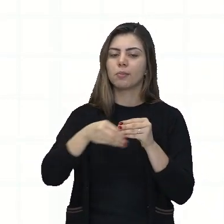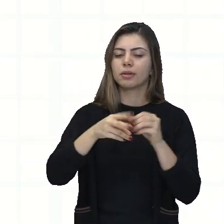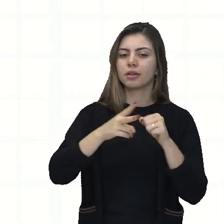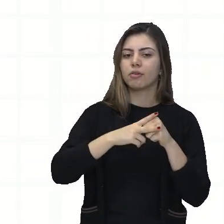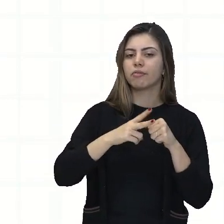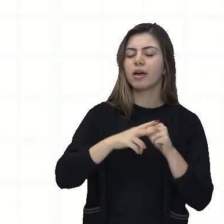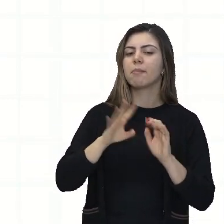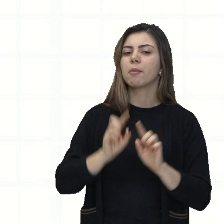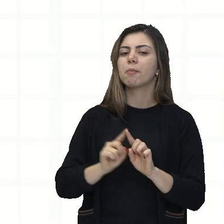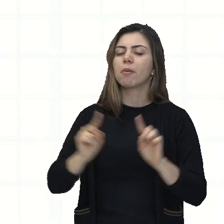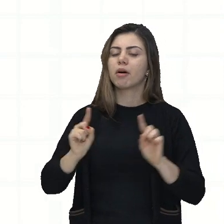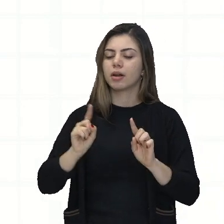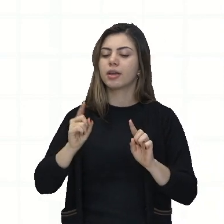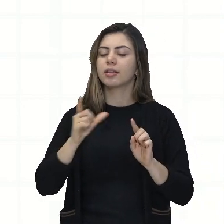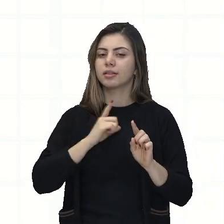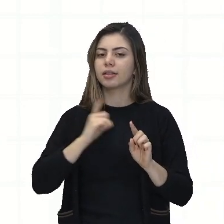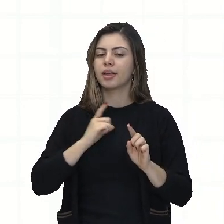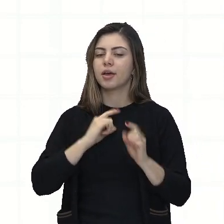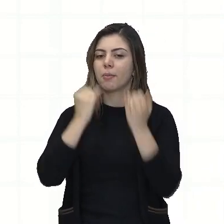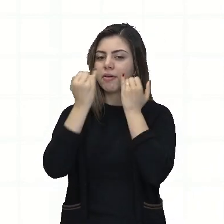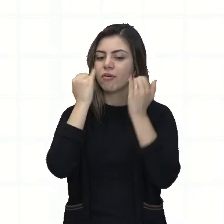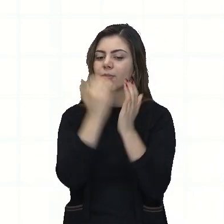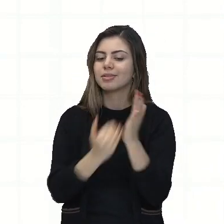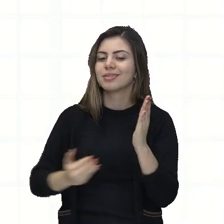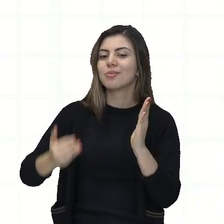que eu quis colocar uma informação adicional.